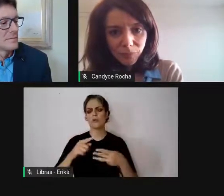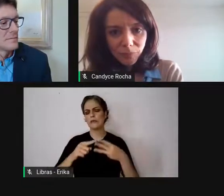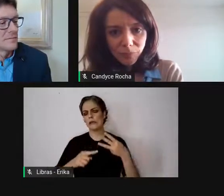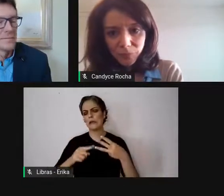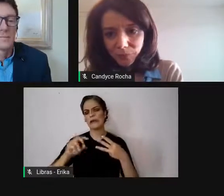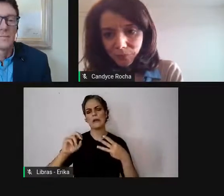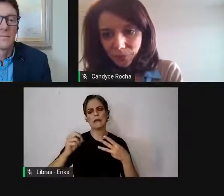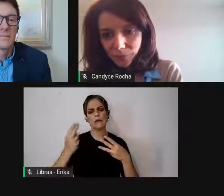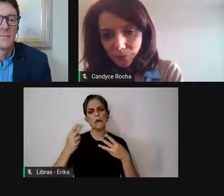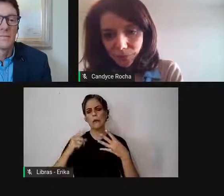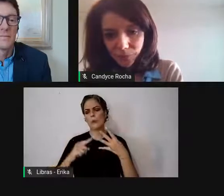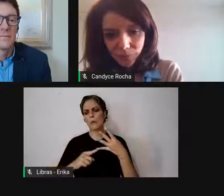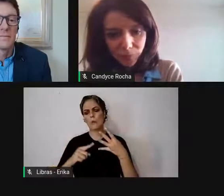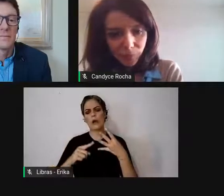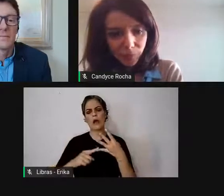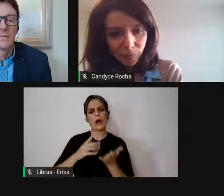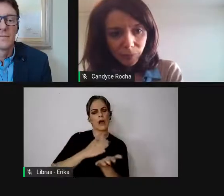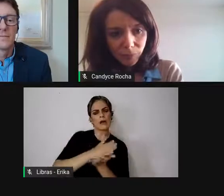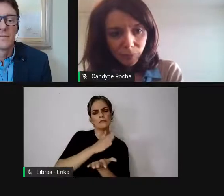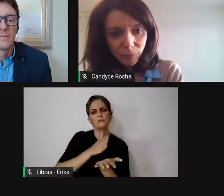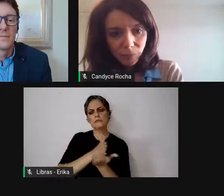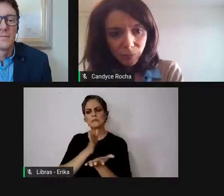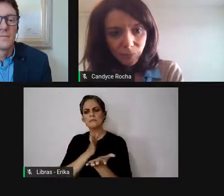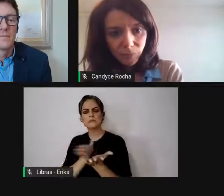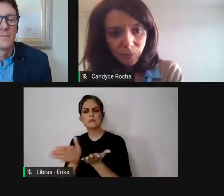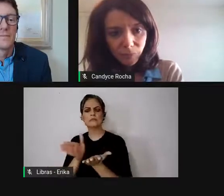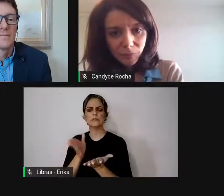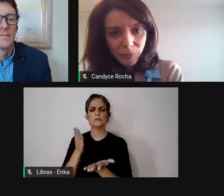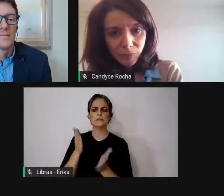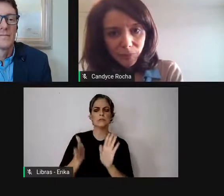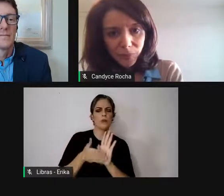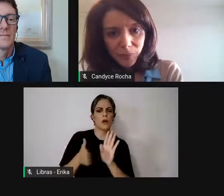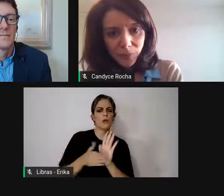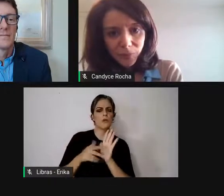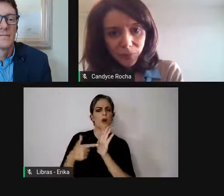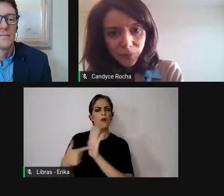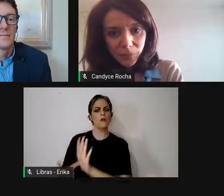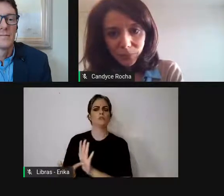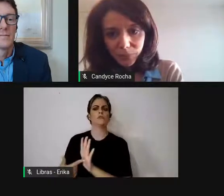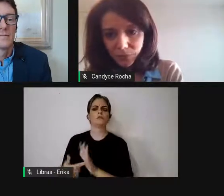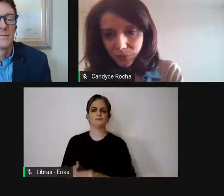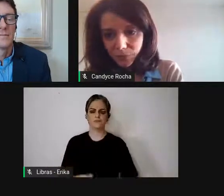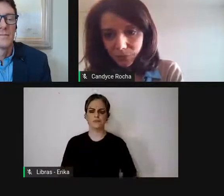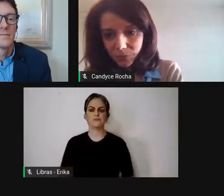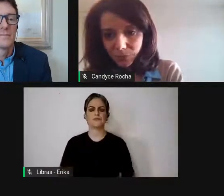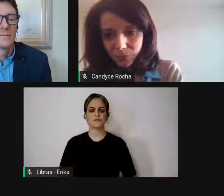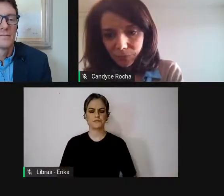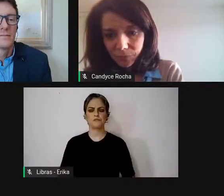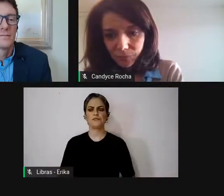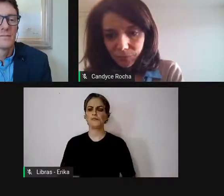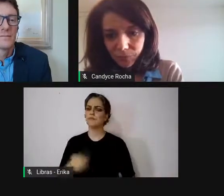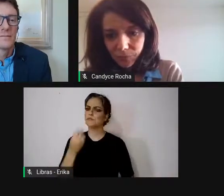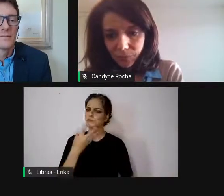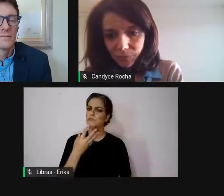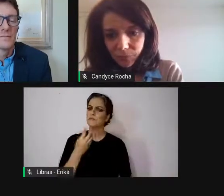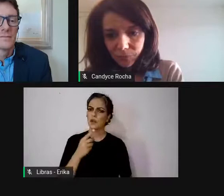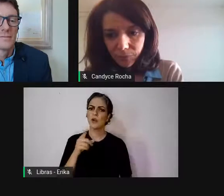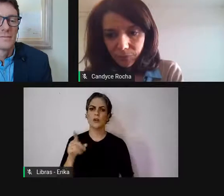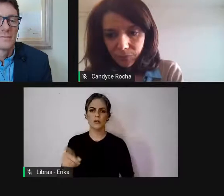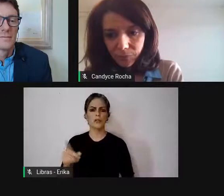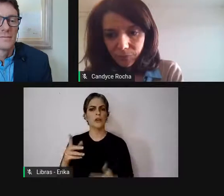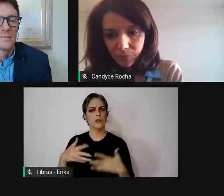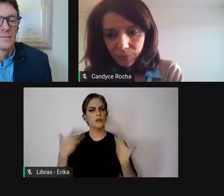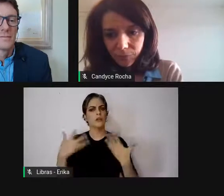4 linhas que o curso te propõe como aprofundamento. Isso vai te